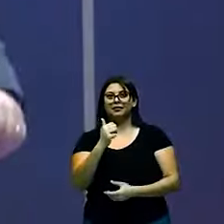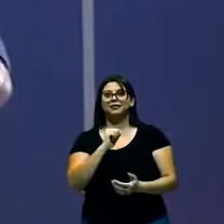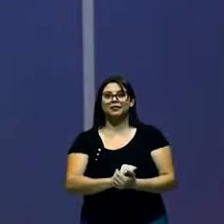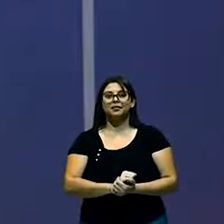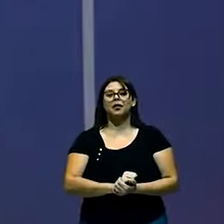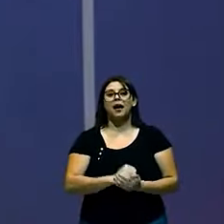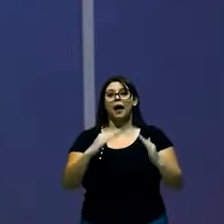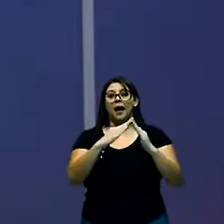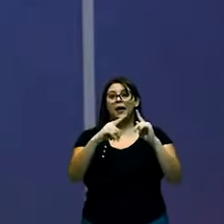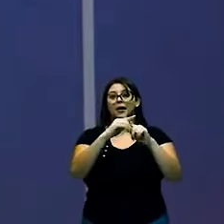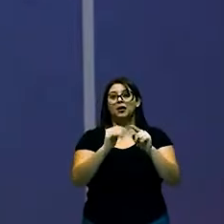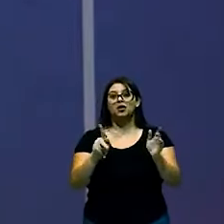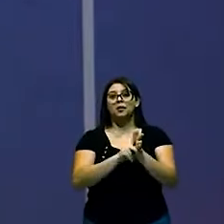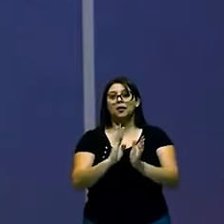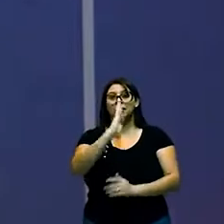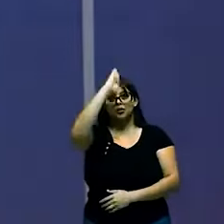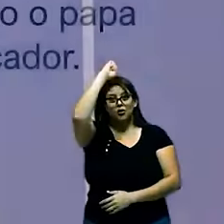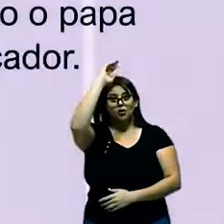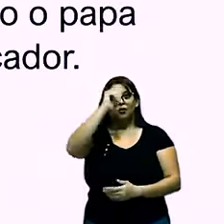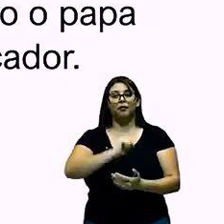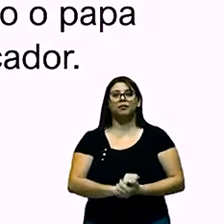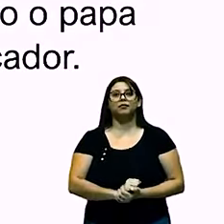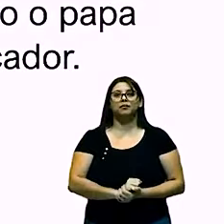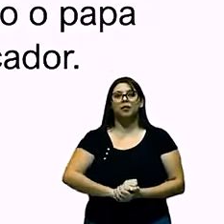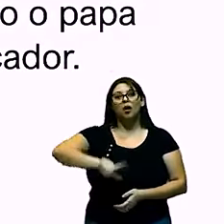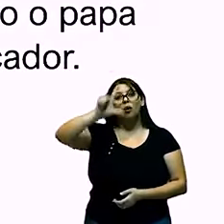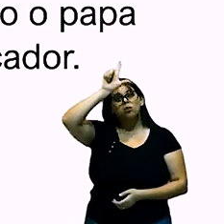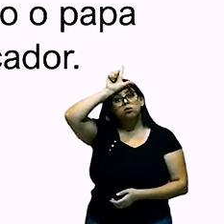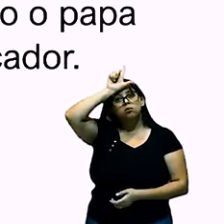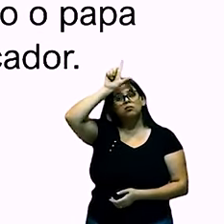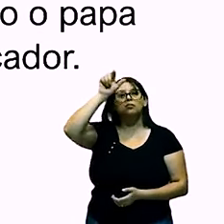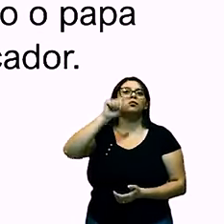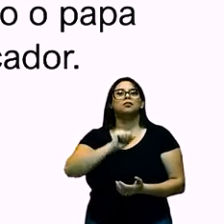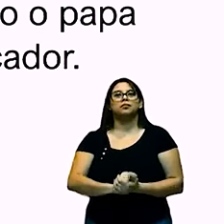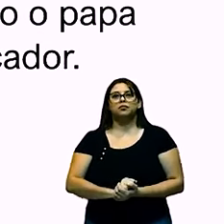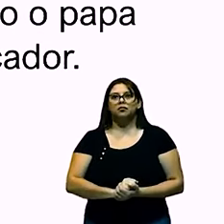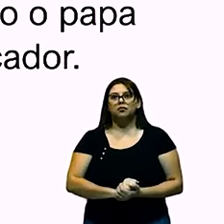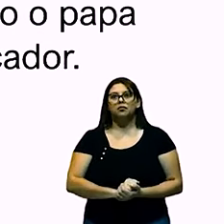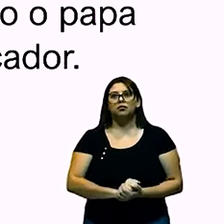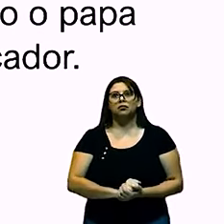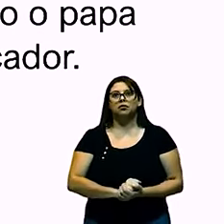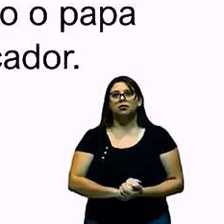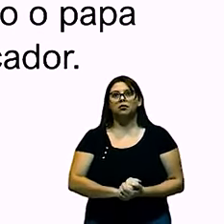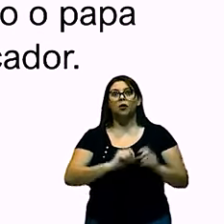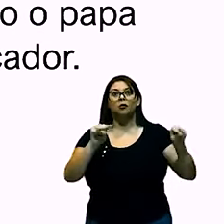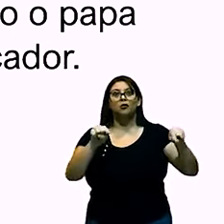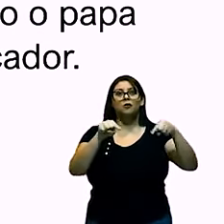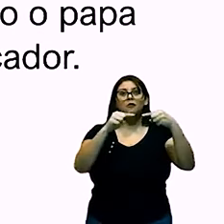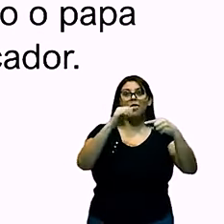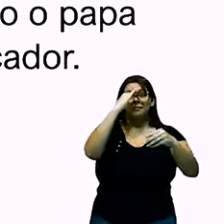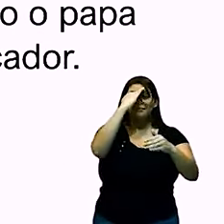as teses de Lutero foi um protesto contra as diversas crenças e práticas da igreja romana que conflitavam